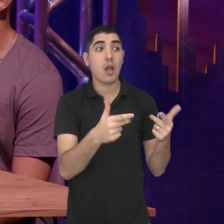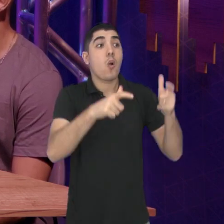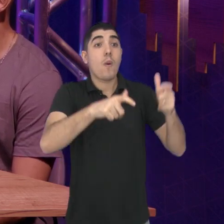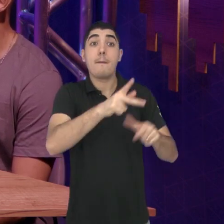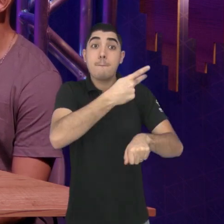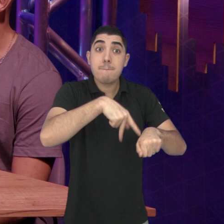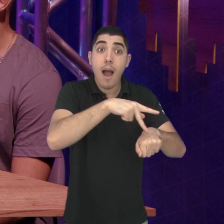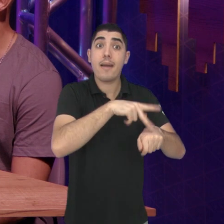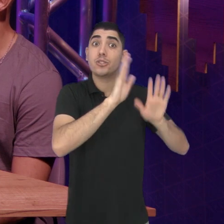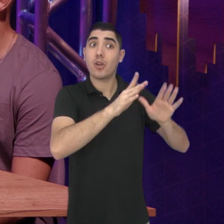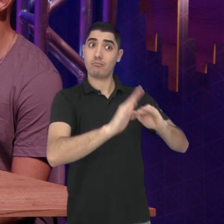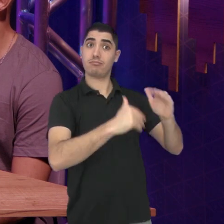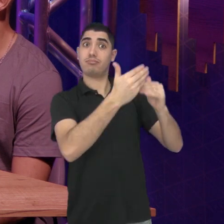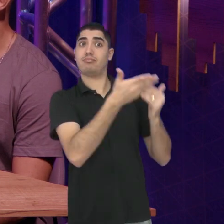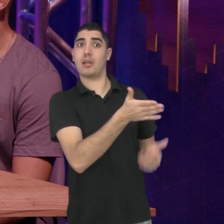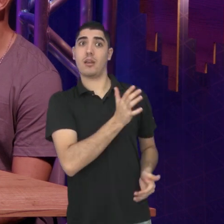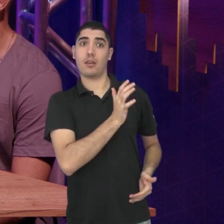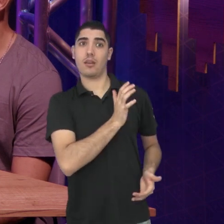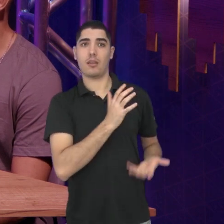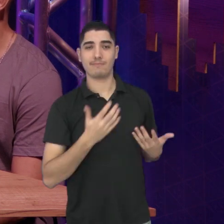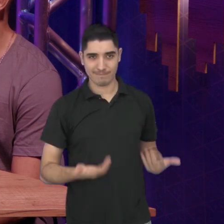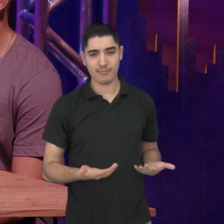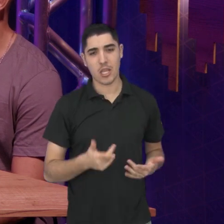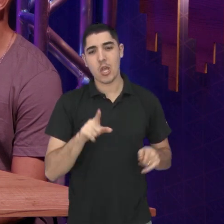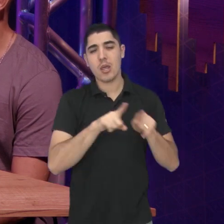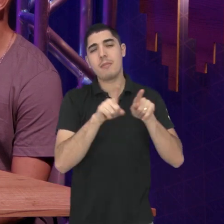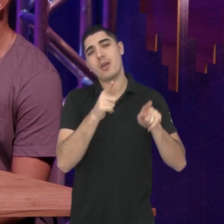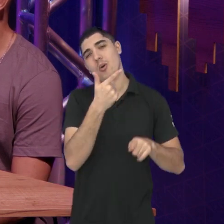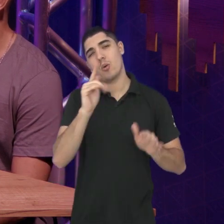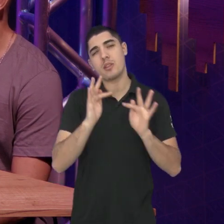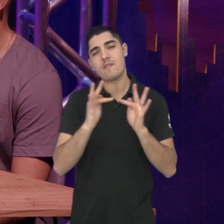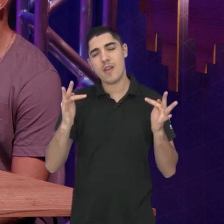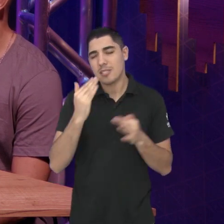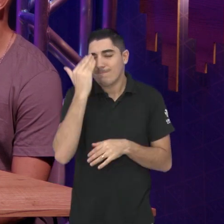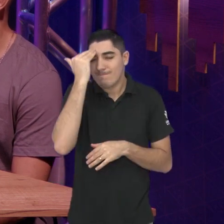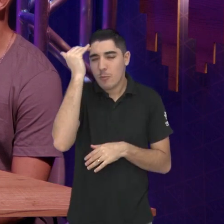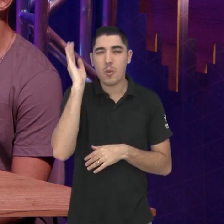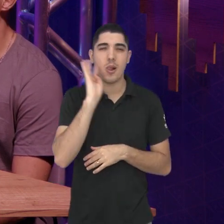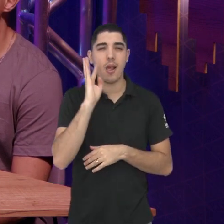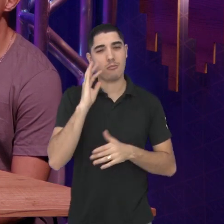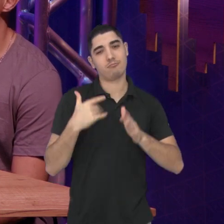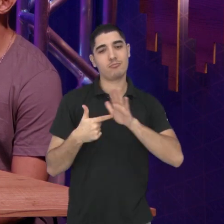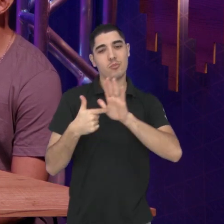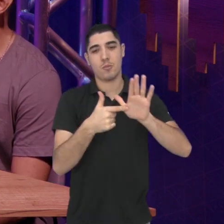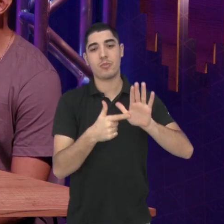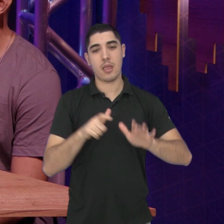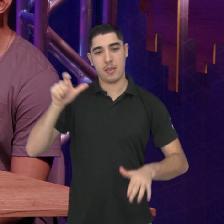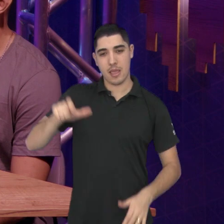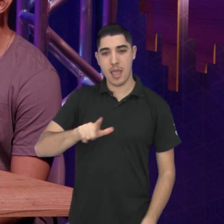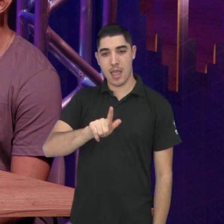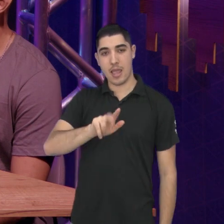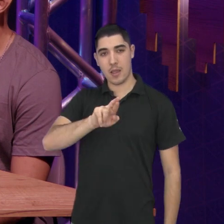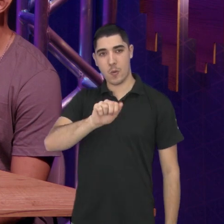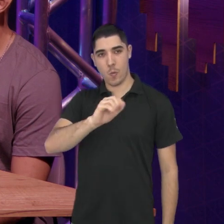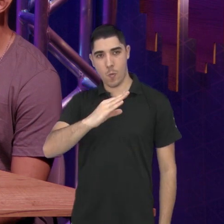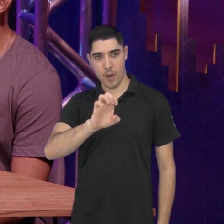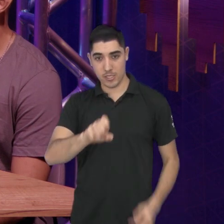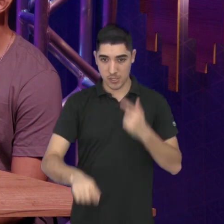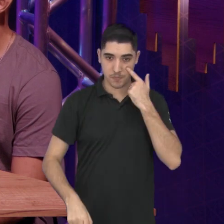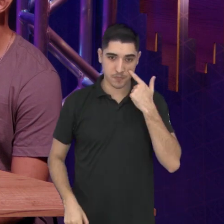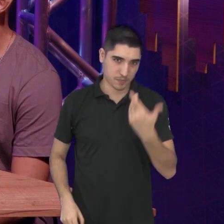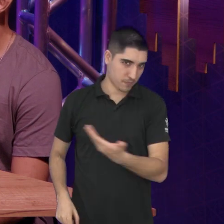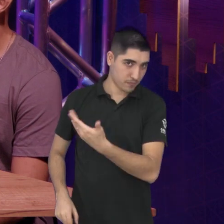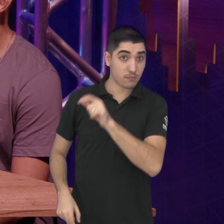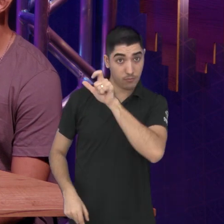países desenvolvidos. E tem uma frase que eu achei bem bacana também pra gente fechar, né, o programa e deixar essa mensagem, que é da Gracie